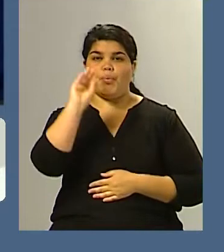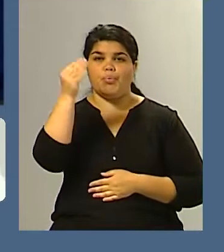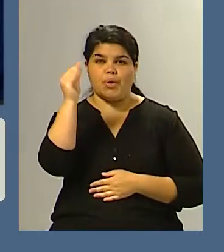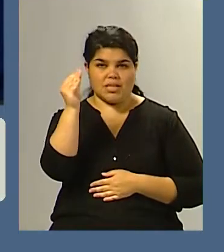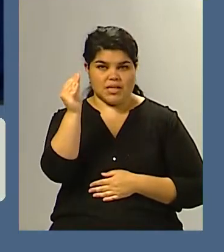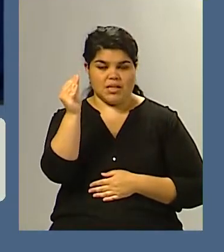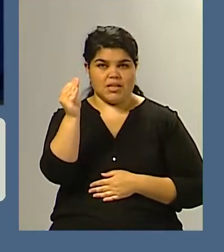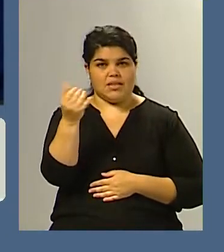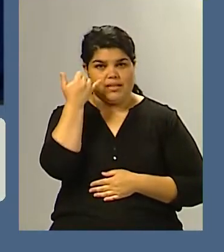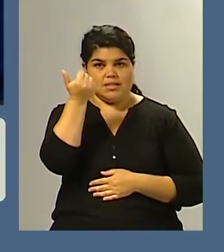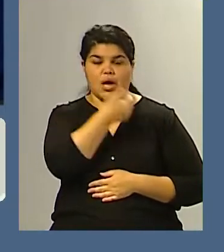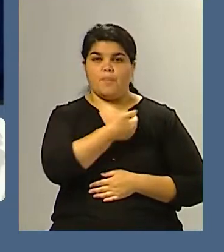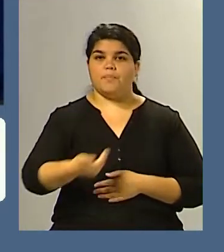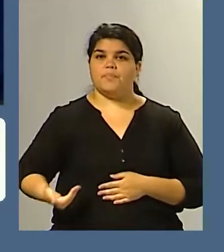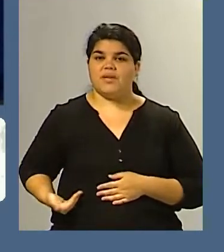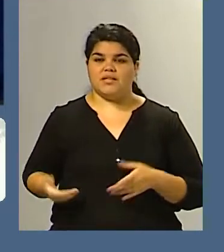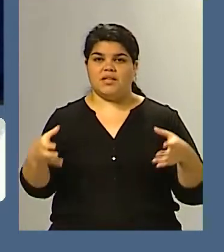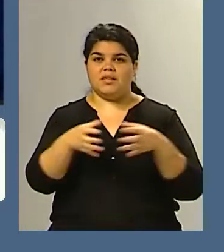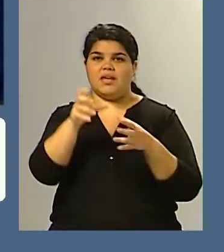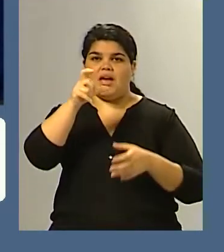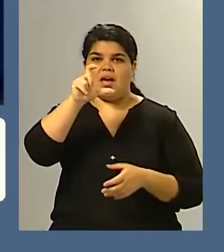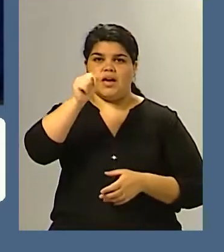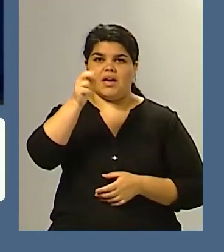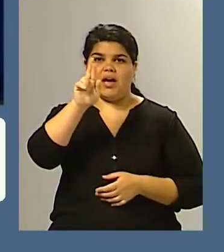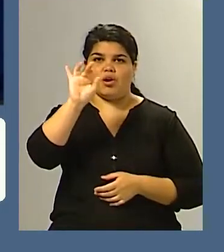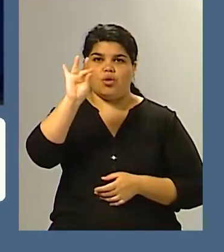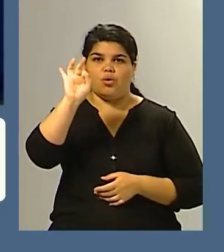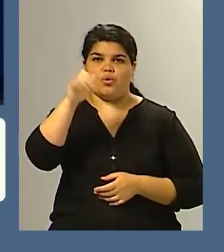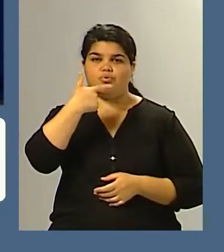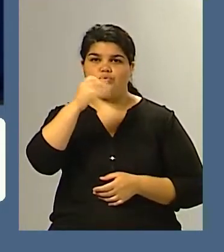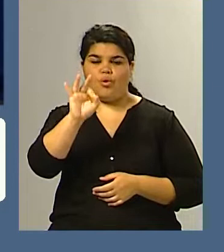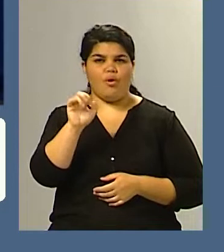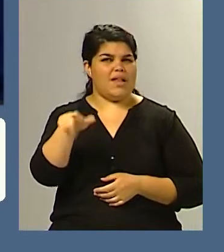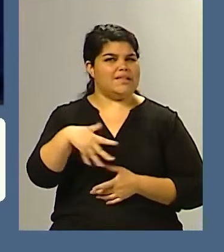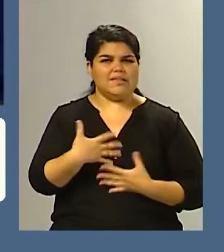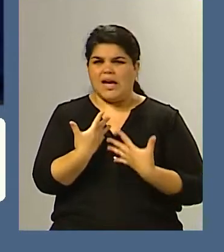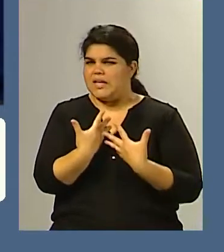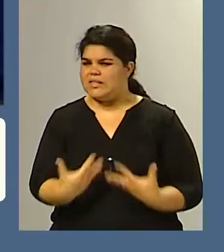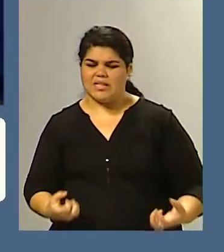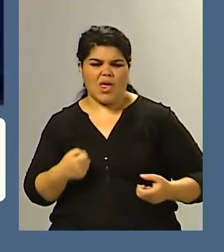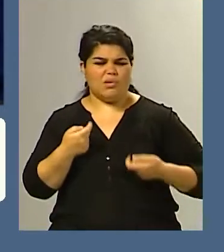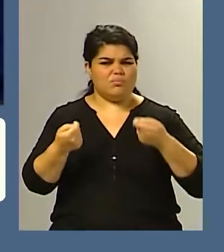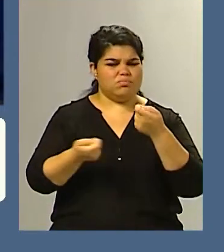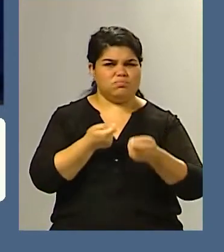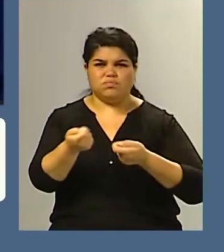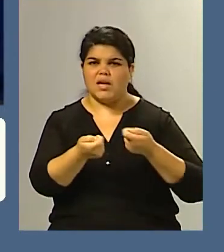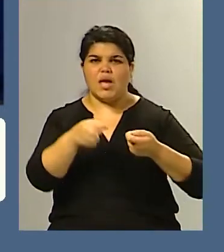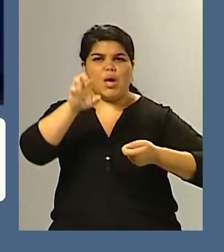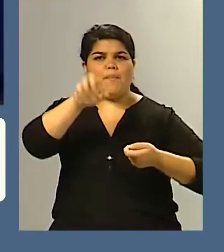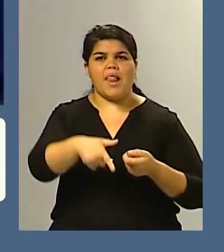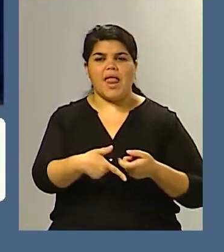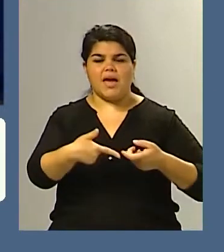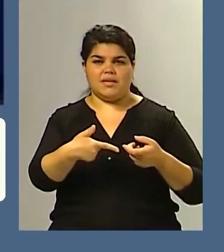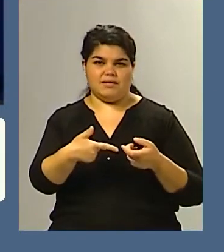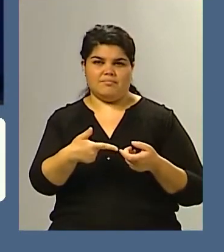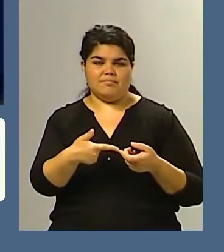lo qual a presidência do presidente Cardoso estava muito desgastada. Atrás, a implementação do Plano Real, que